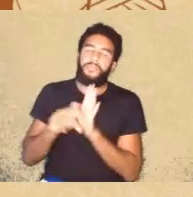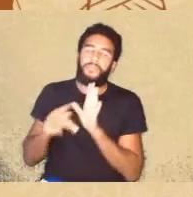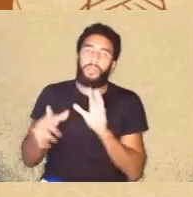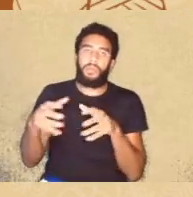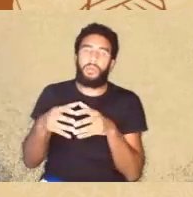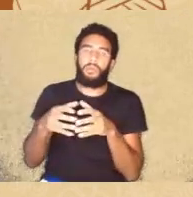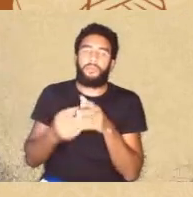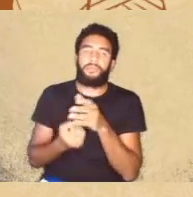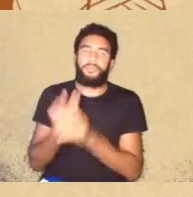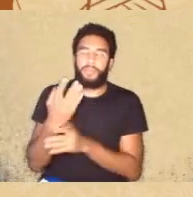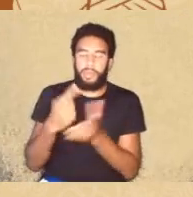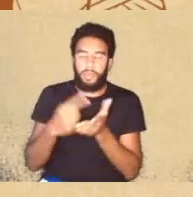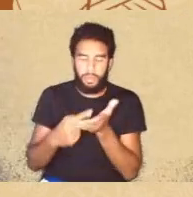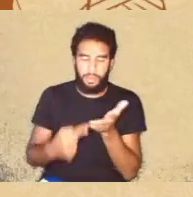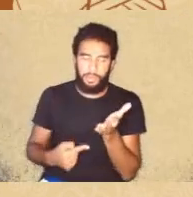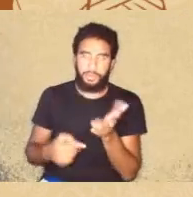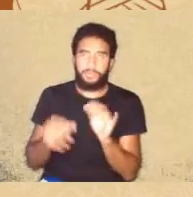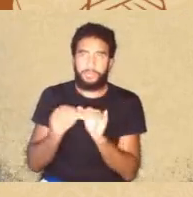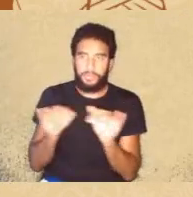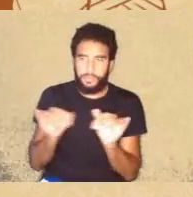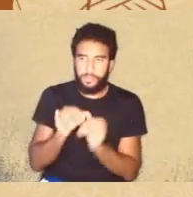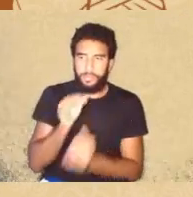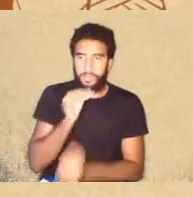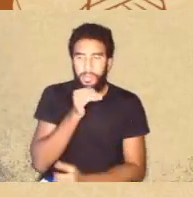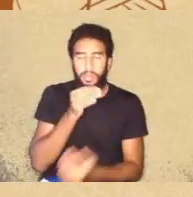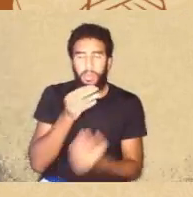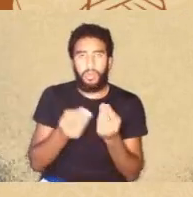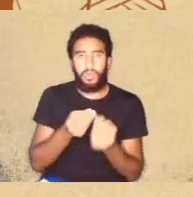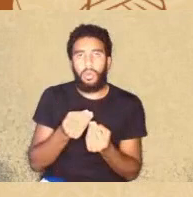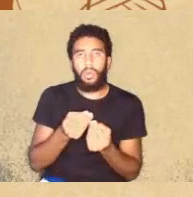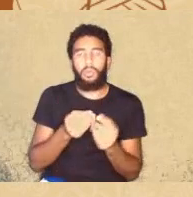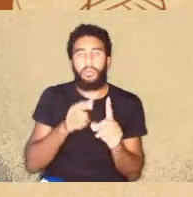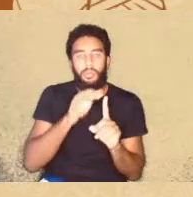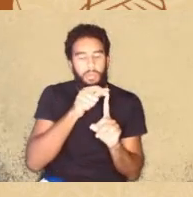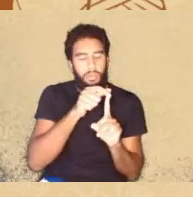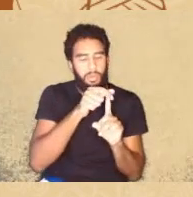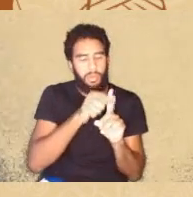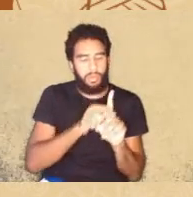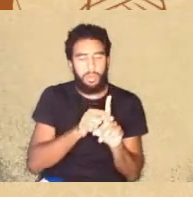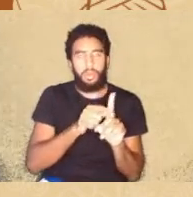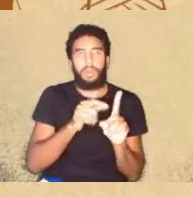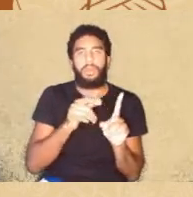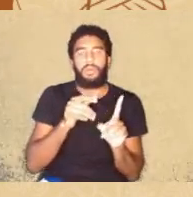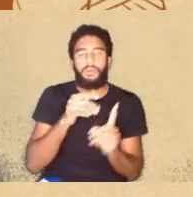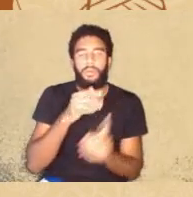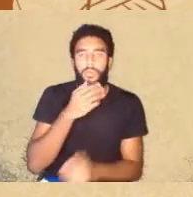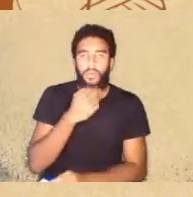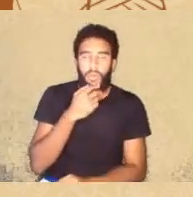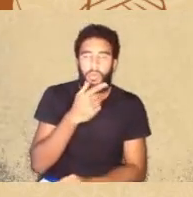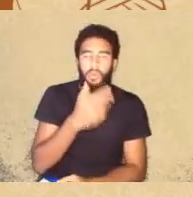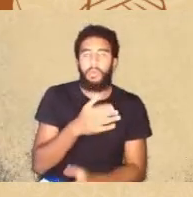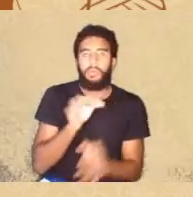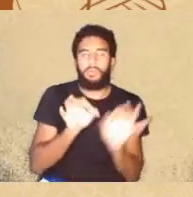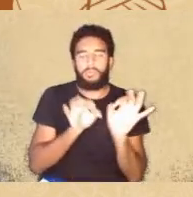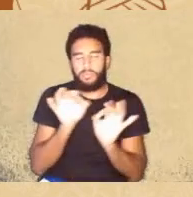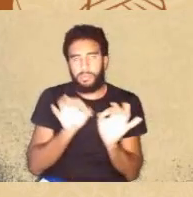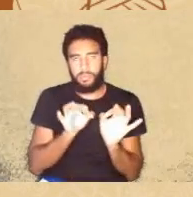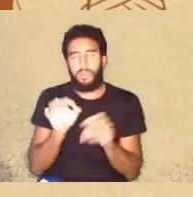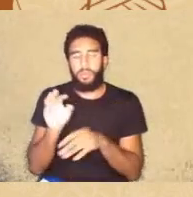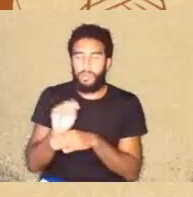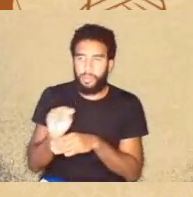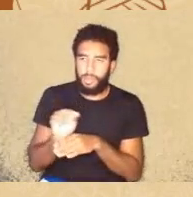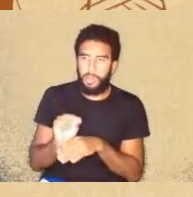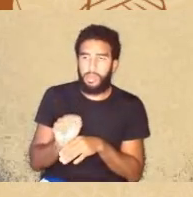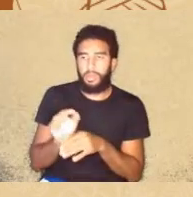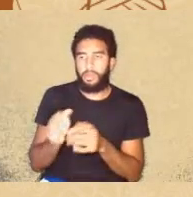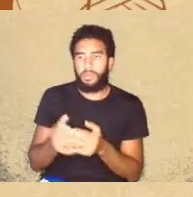de como pegar o preservativo masculino, como cortar para fazer sexo oral, de cuidar, principalmente para os homens,